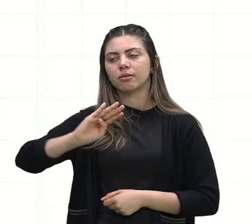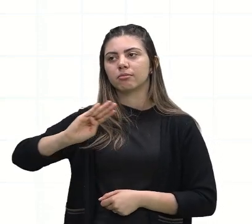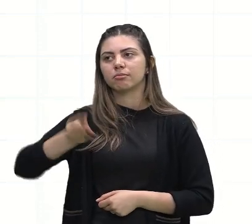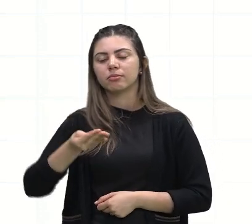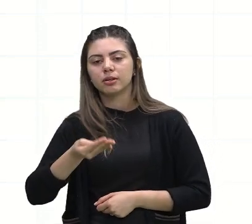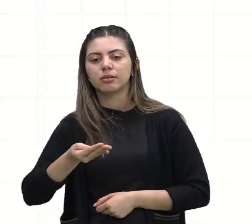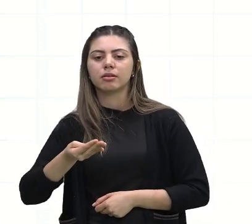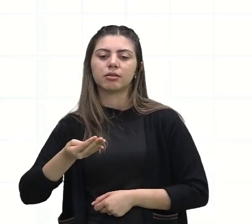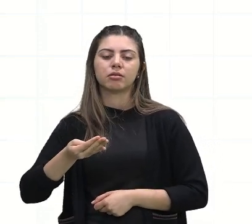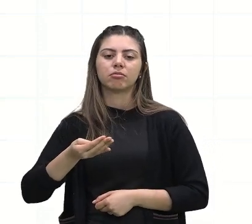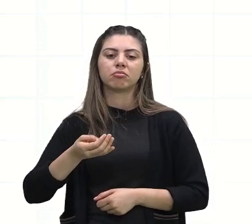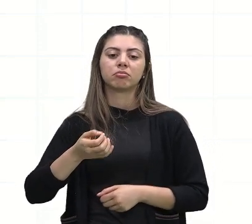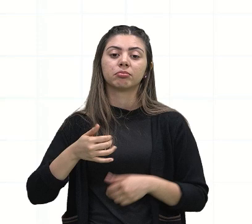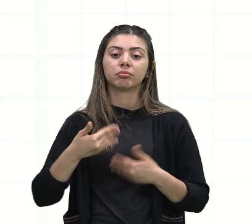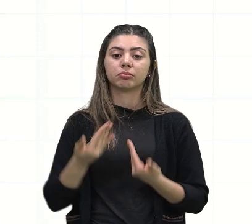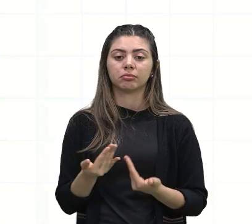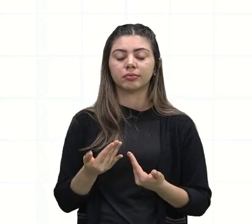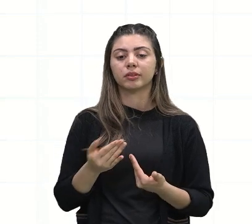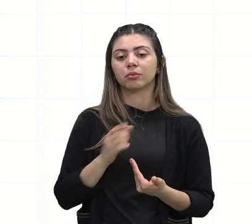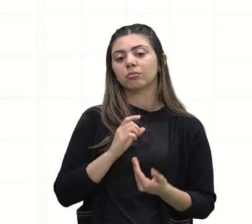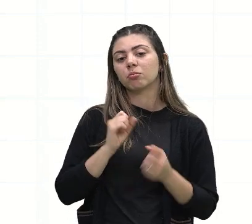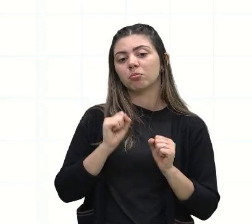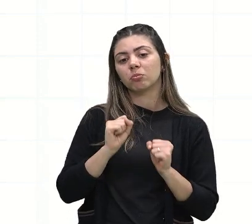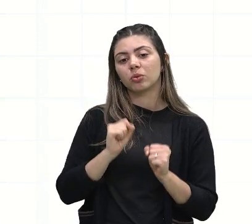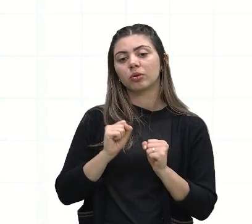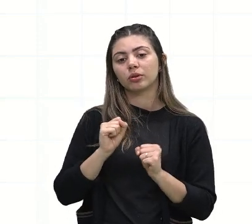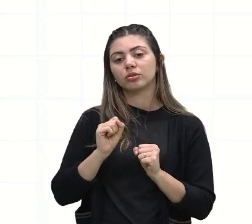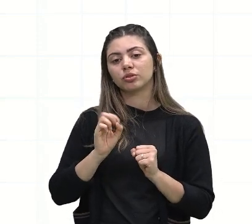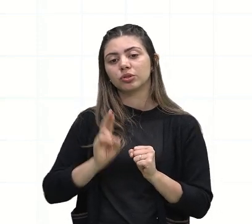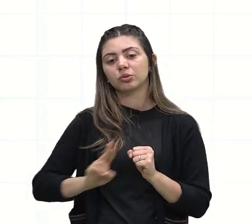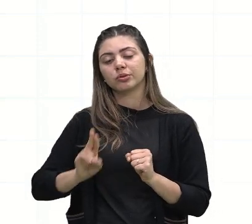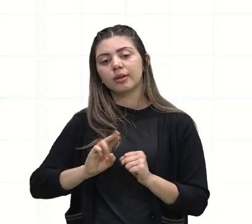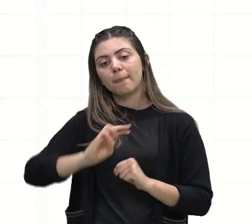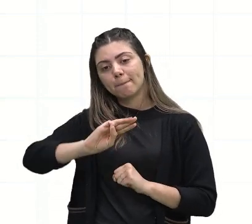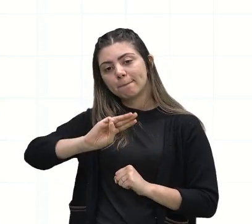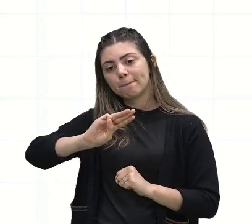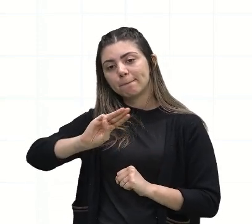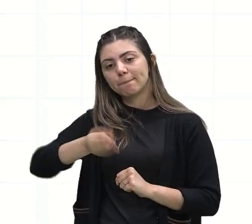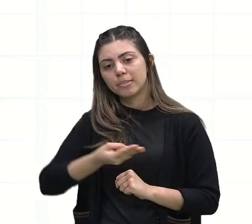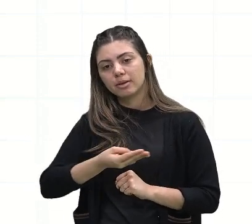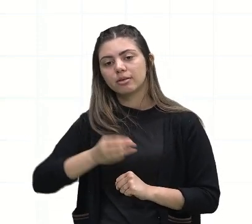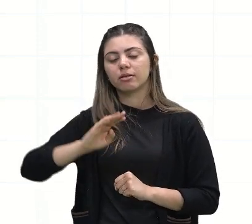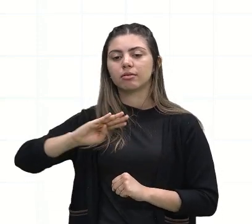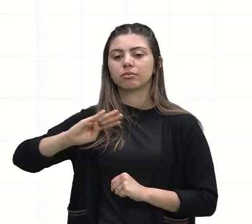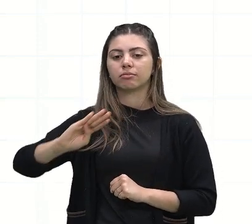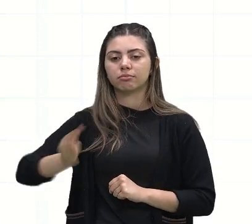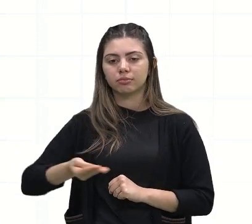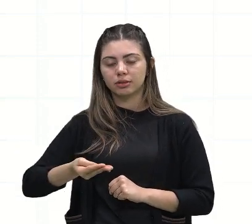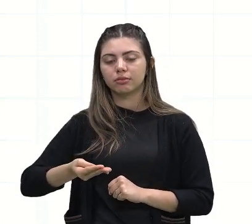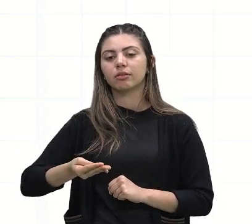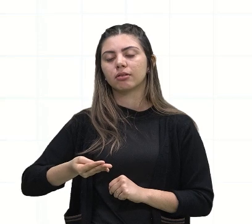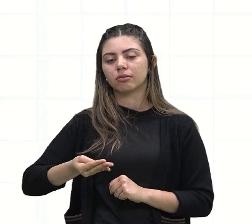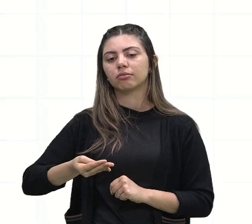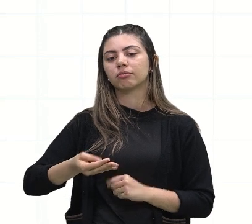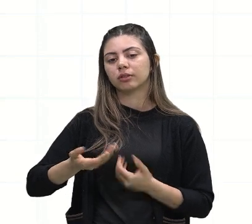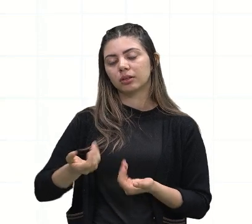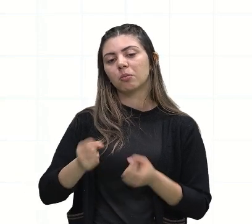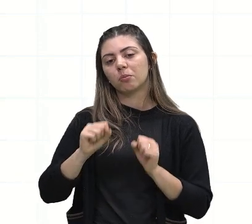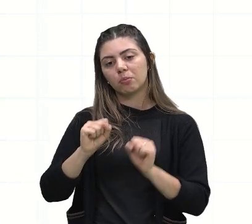variar em número, que for mais de 1 milhão, vai ser o quê? Milhões. Observe que eles vão flexionar também em